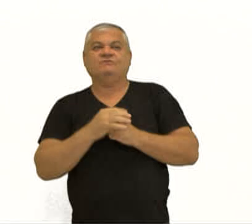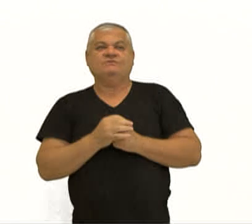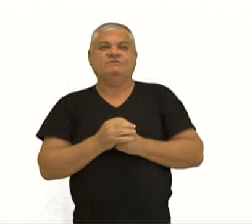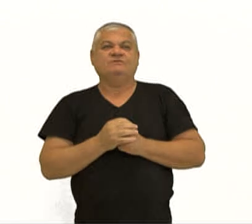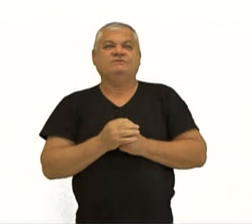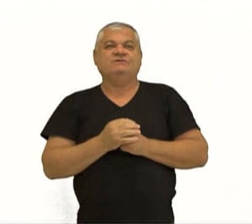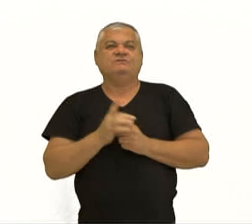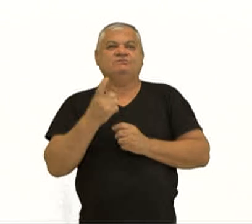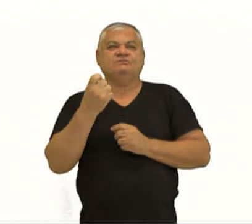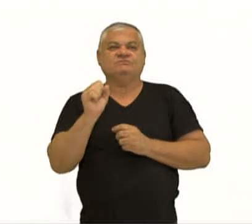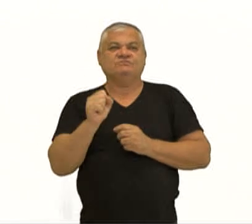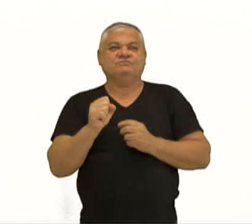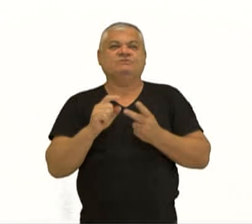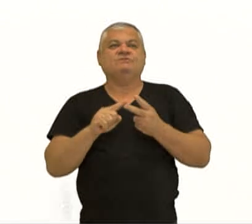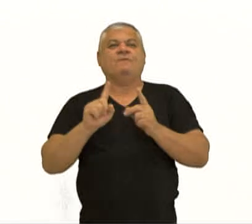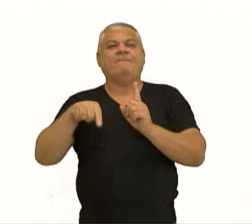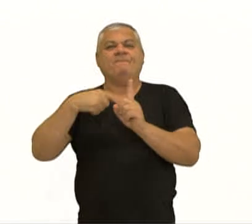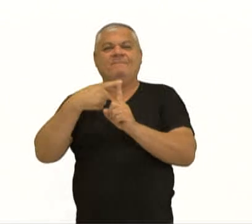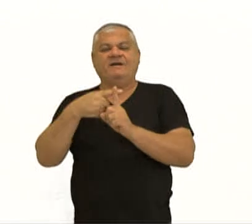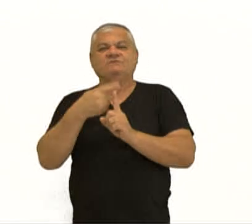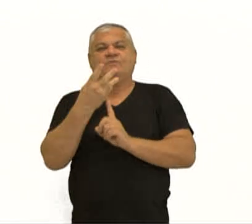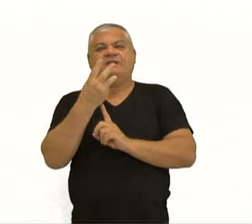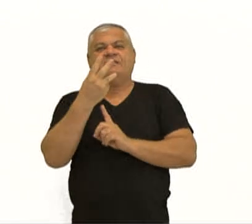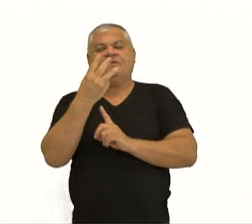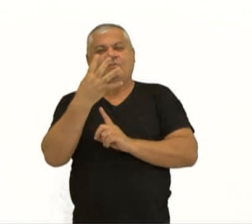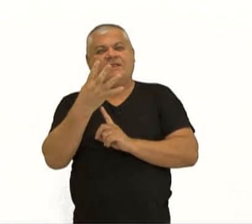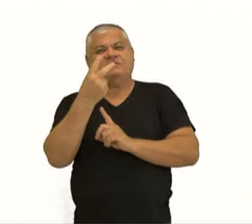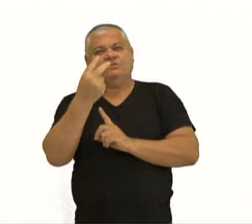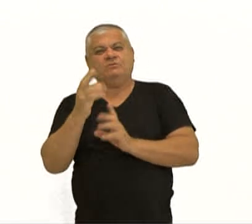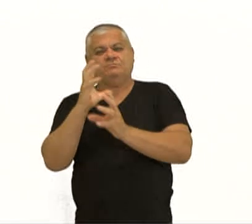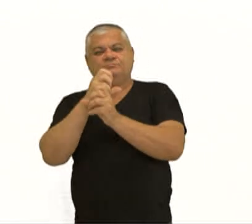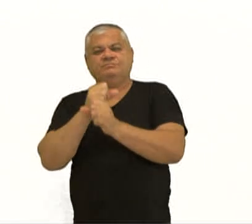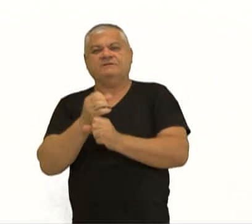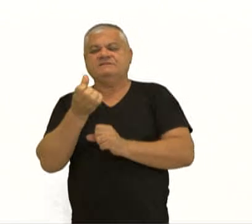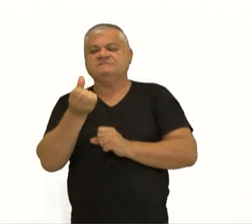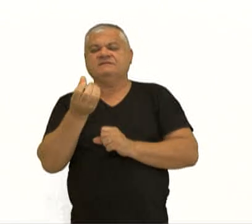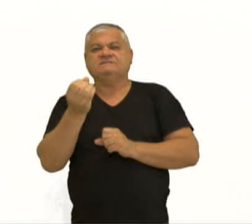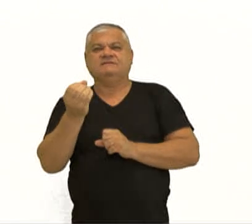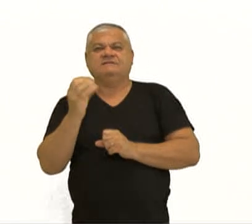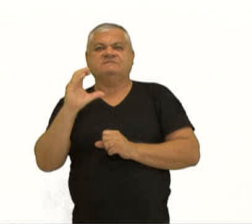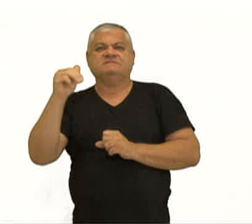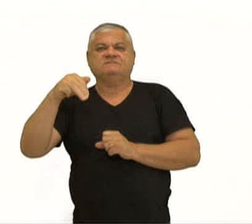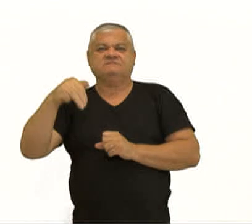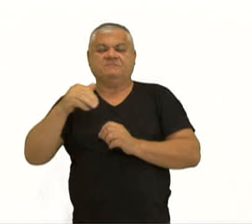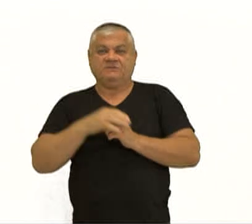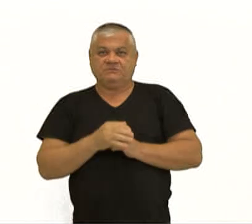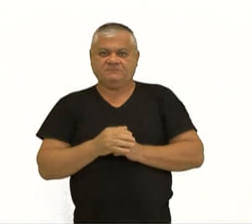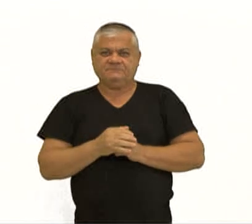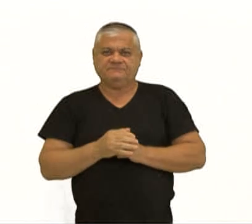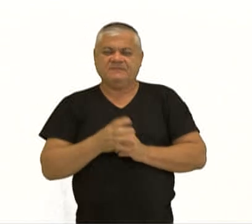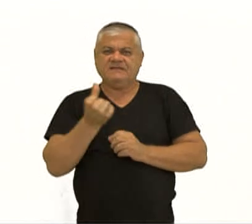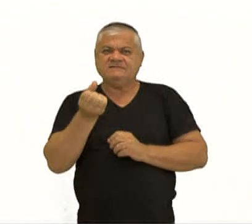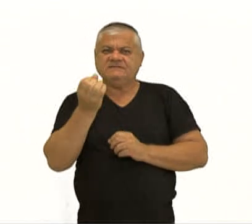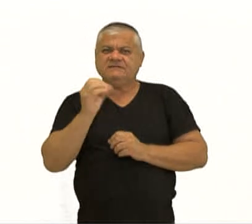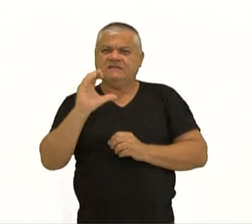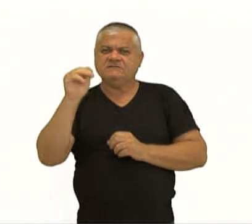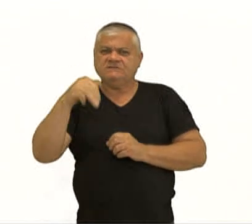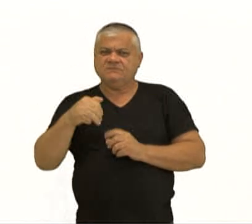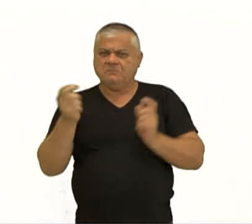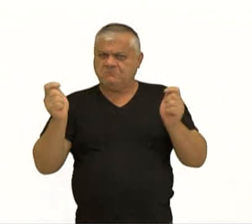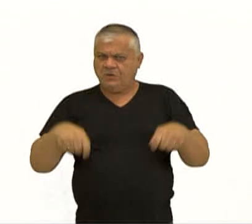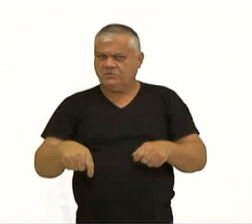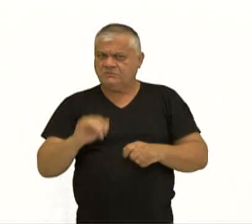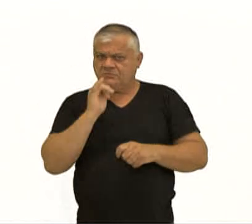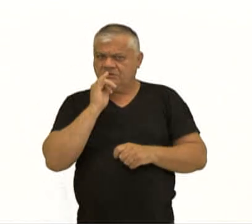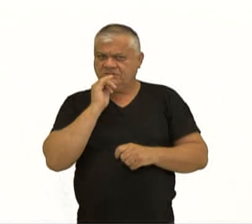9π, 18π, mais 42π, 60π centímetros quadrados. Alguém vai perguntar, professor, eu